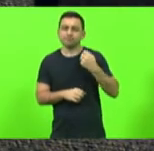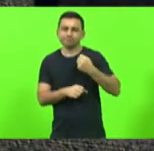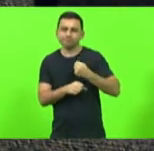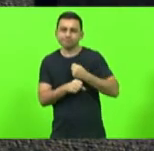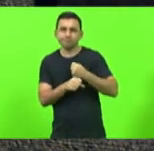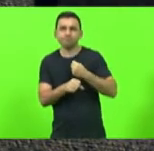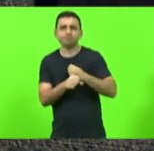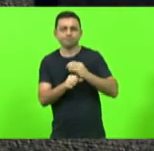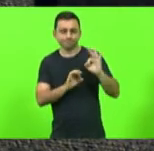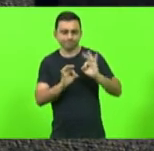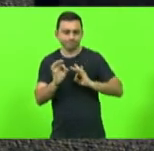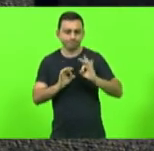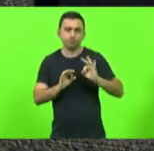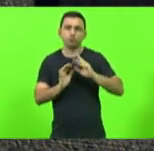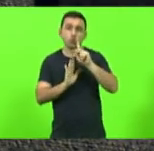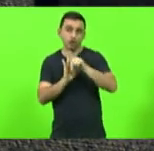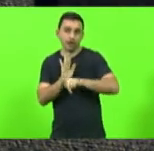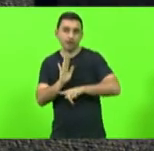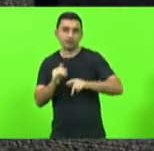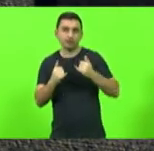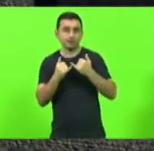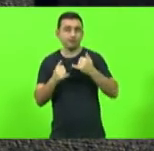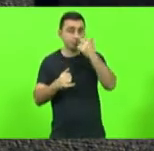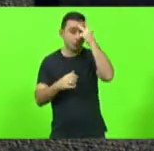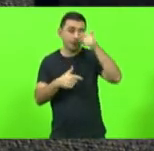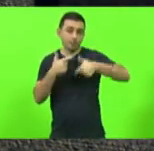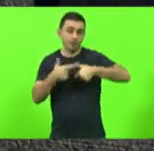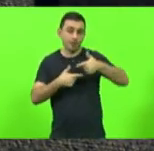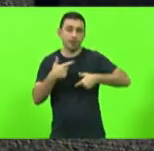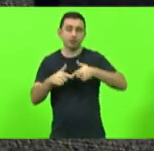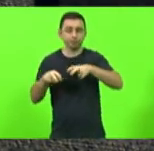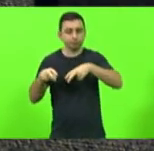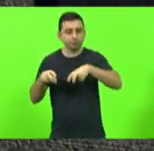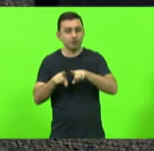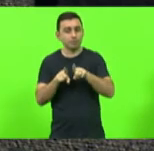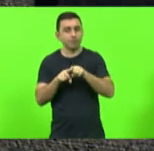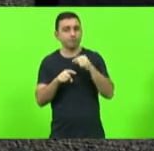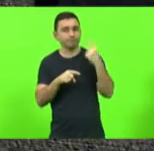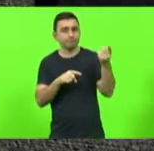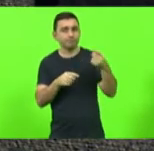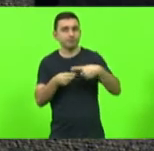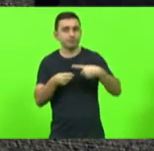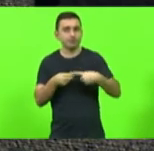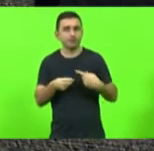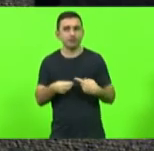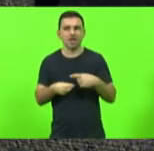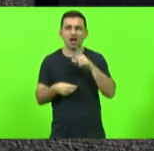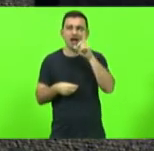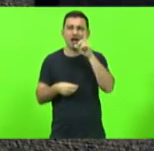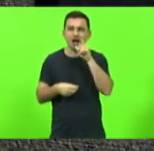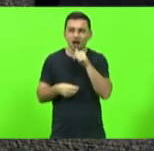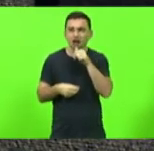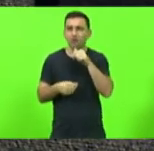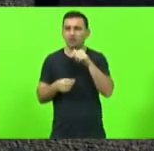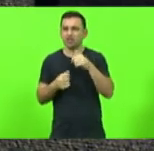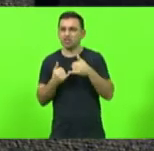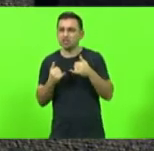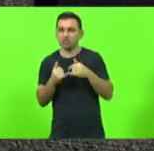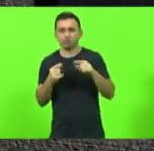popular, trabalhadores do campo e da cidade. Afinal, água e energia não são mercadorias.